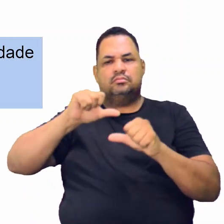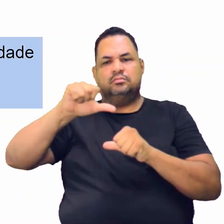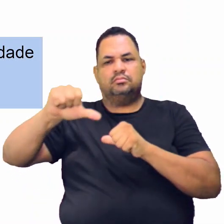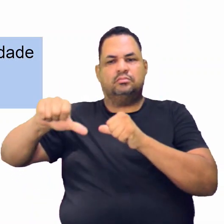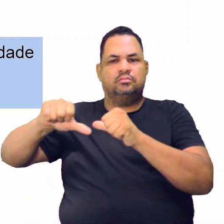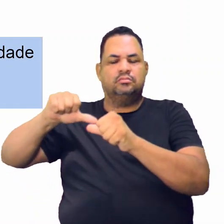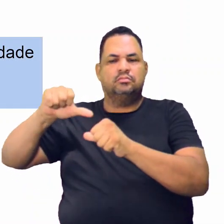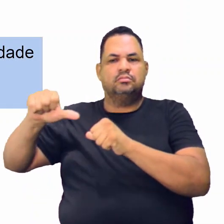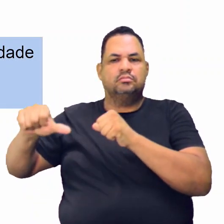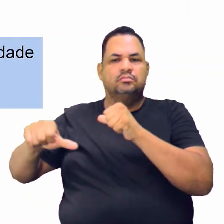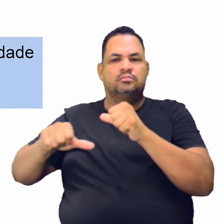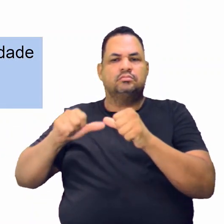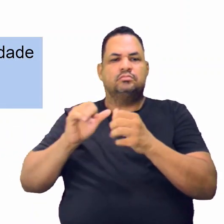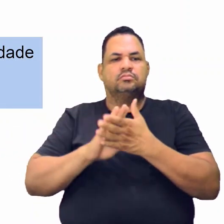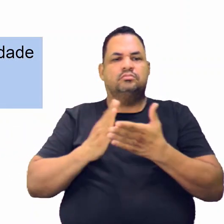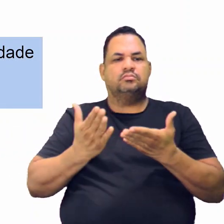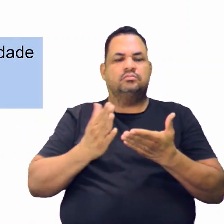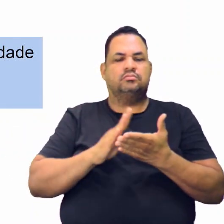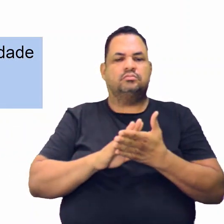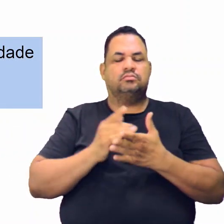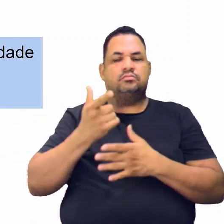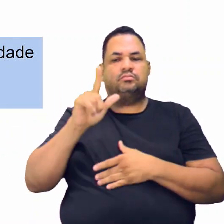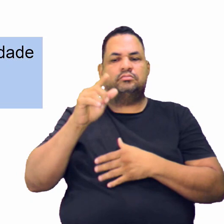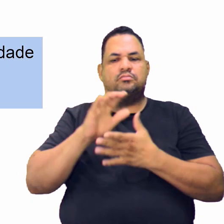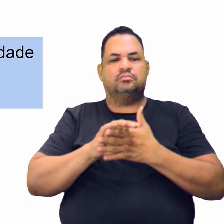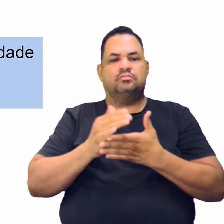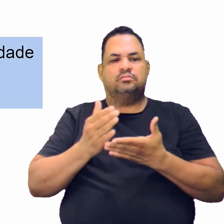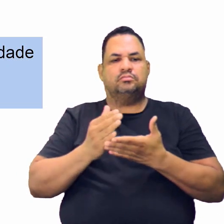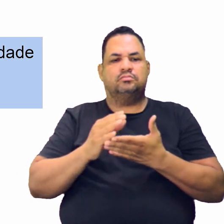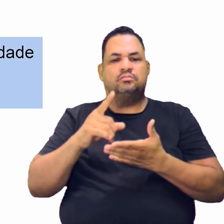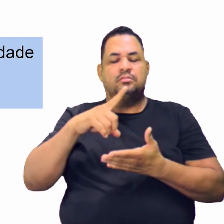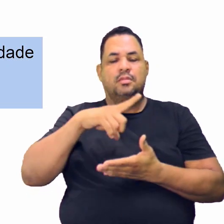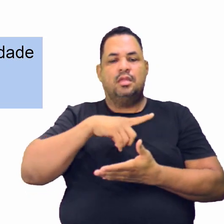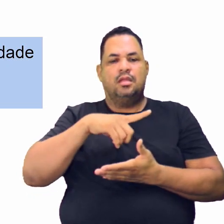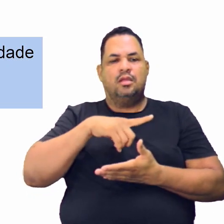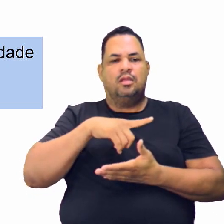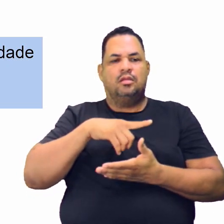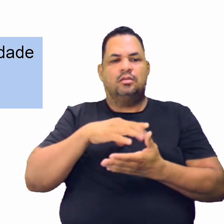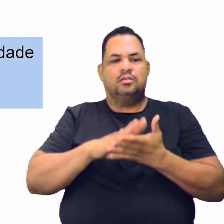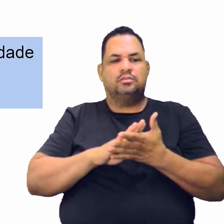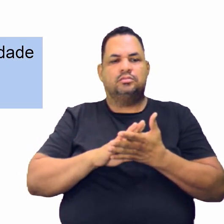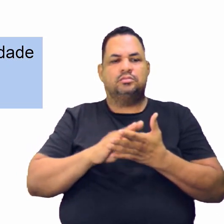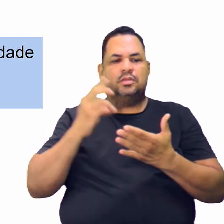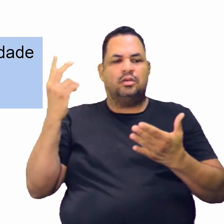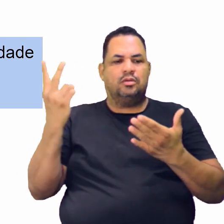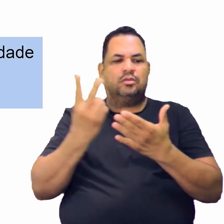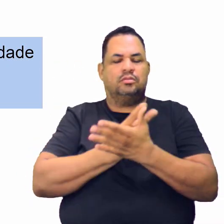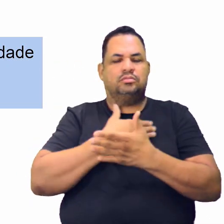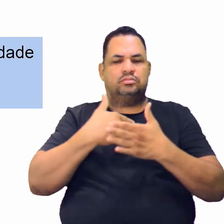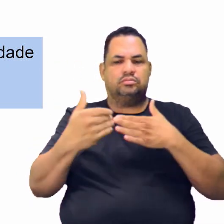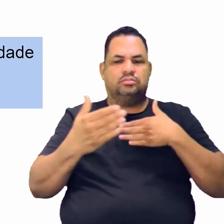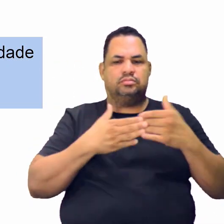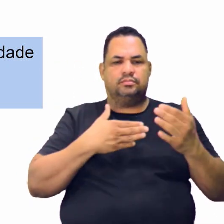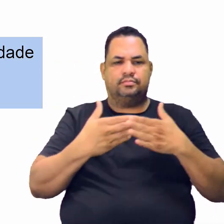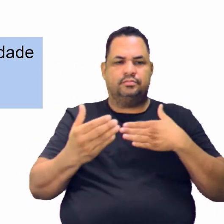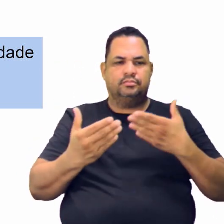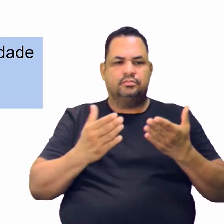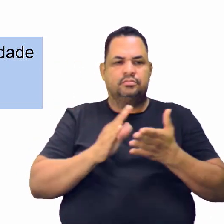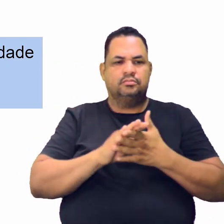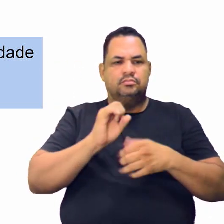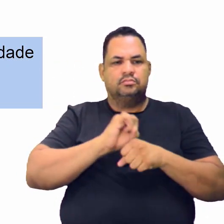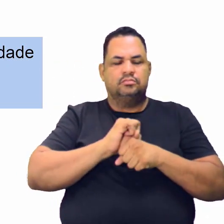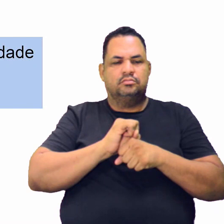já havia dito, ó, o verbo, o adjetivo ou outro advérbio, atribuindo a eles o quê? Uma circunstância qualquer.